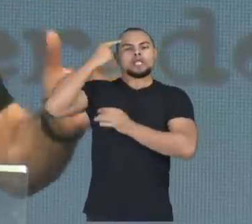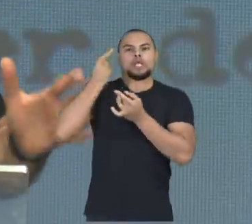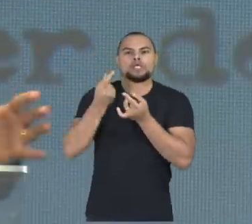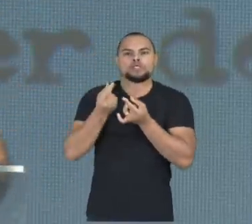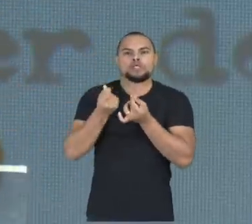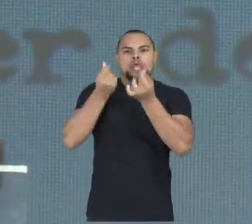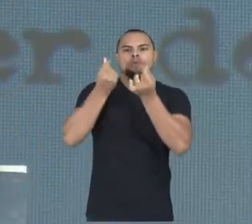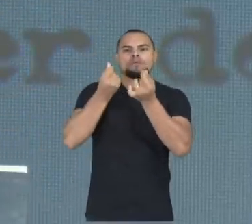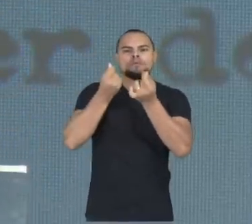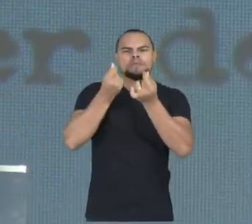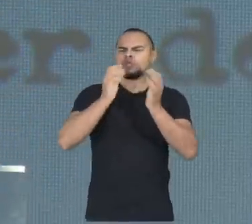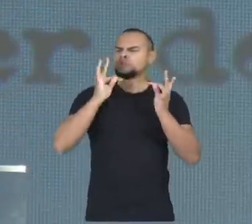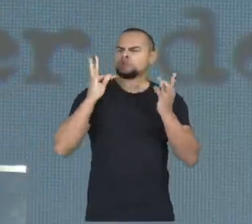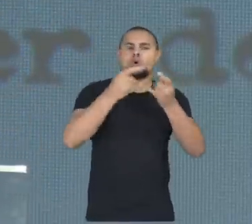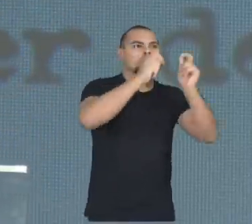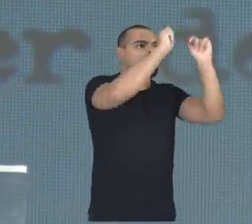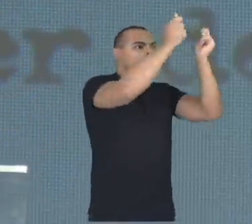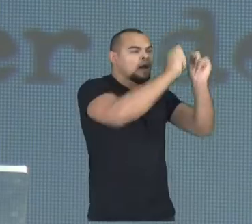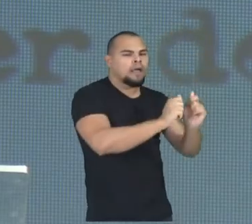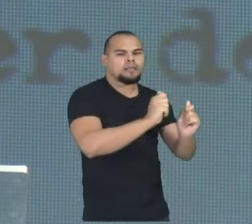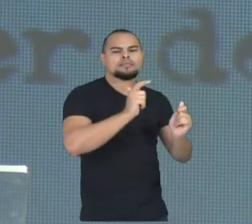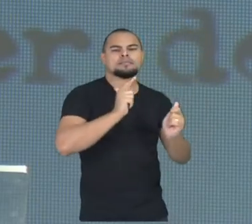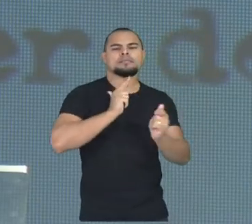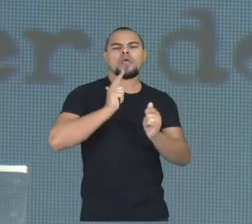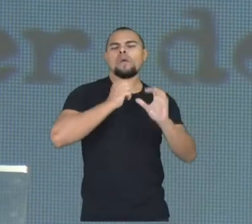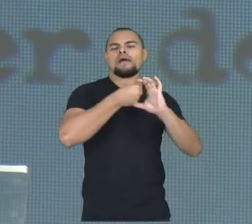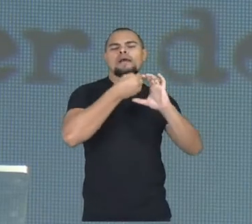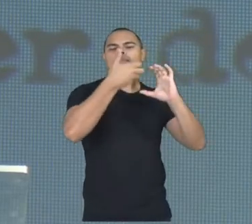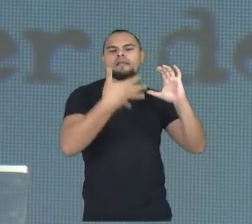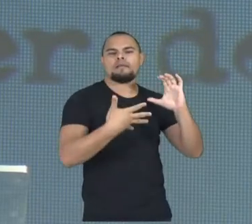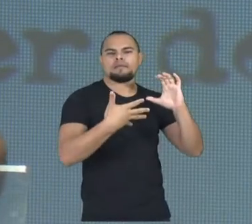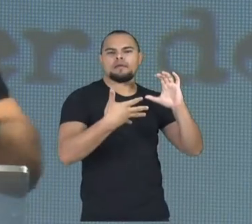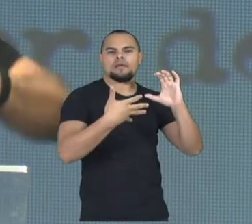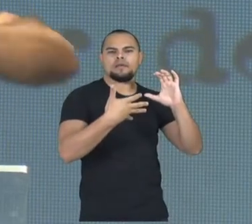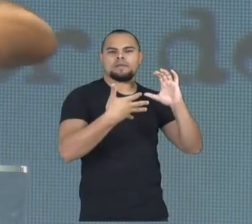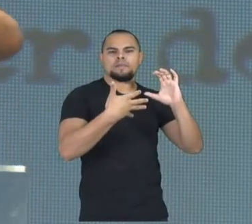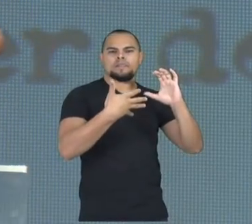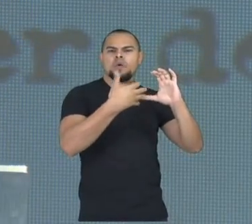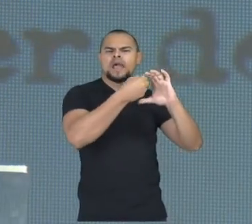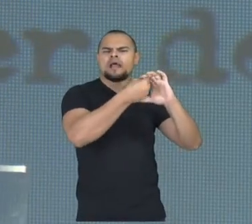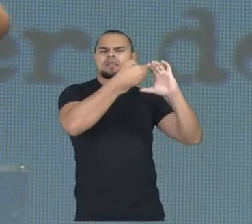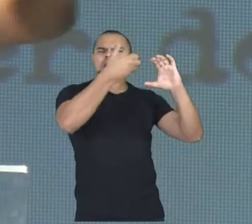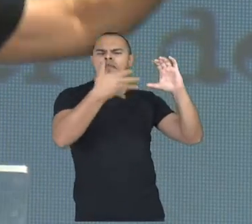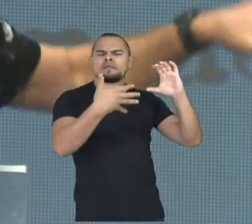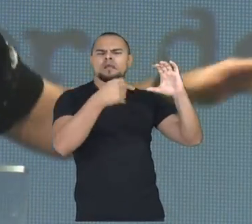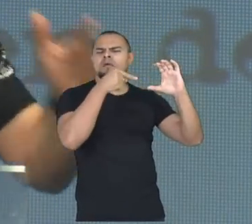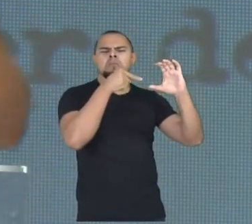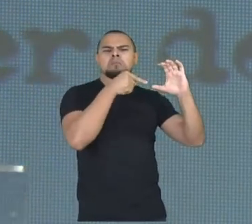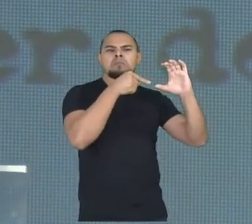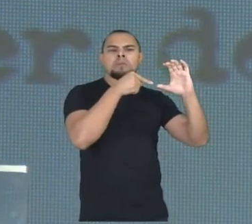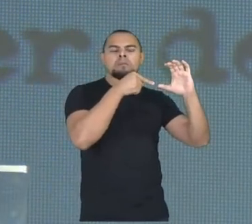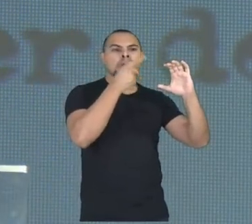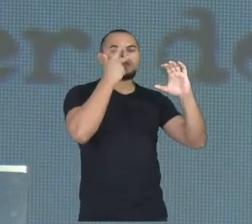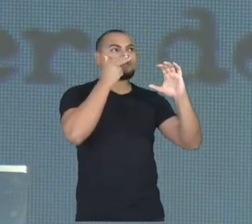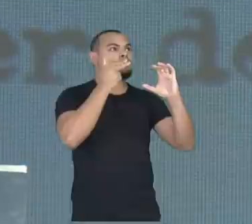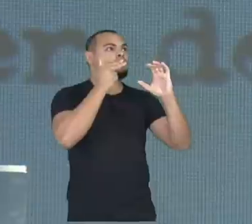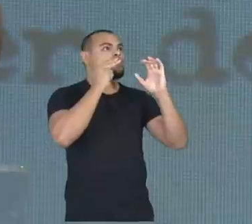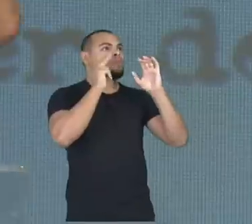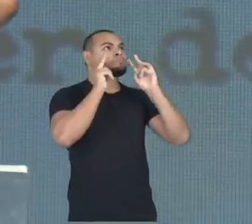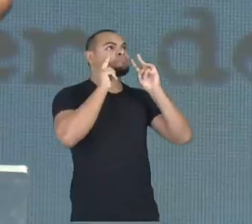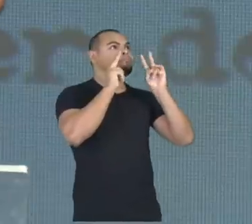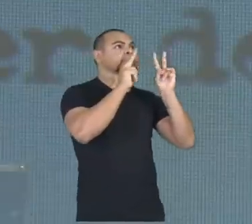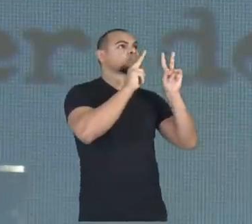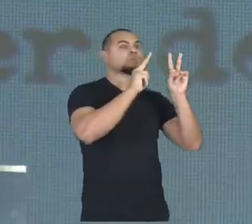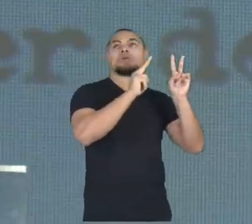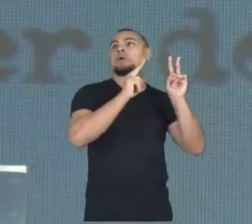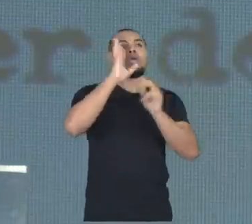Toda divindade tem uma função, ainda que essa função seja uma função que nos tira da presença do Deus vivo, ou